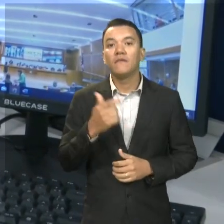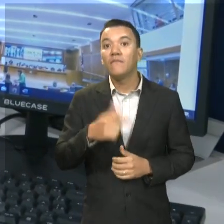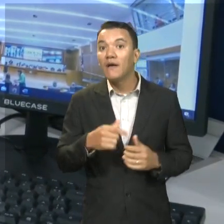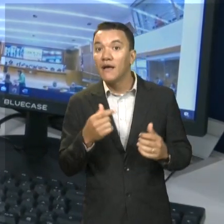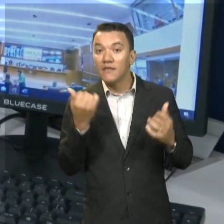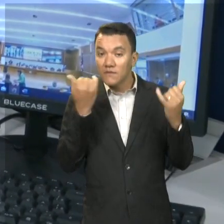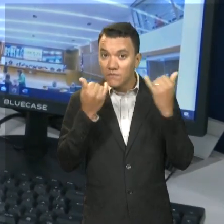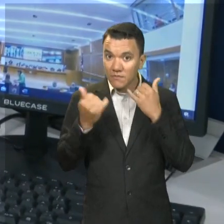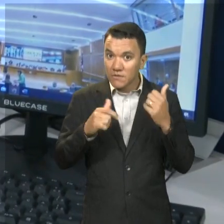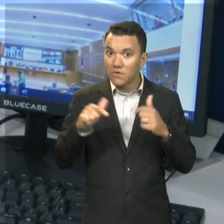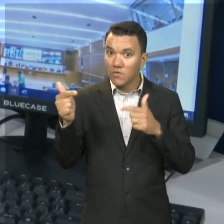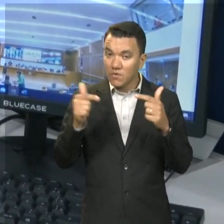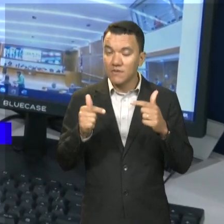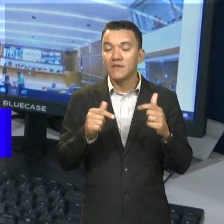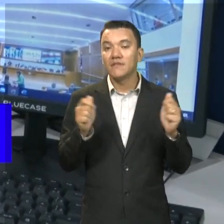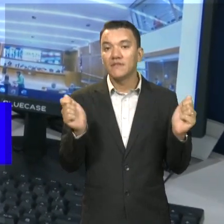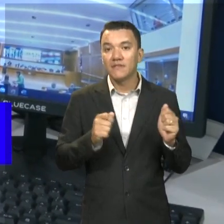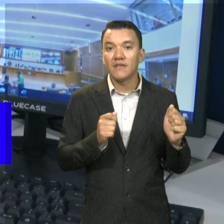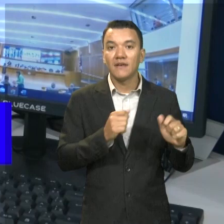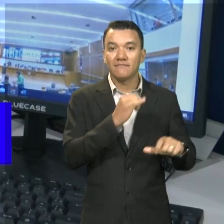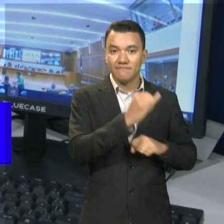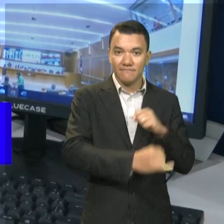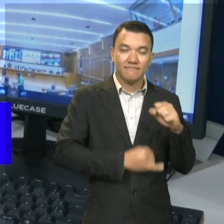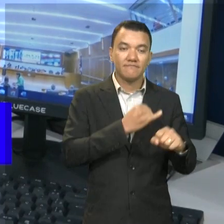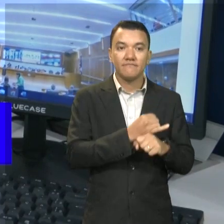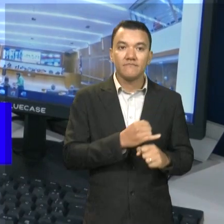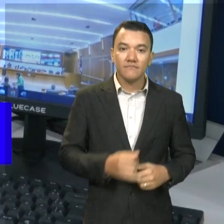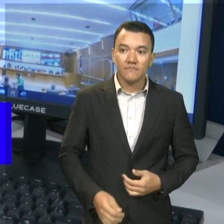outras notícias, acesse o nosso portal